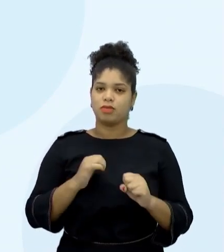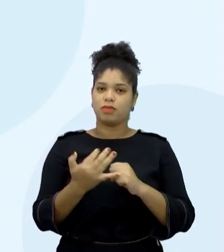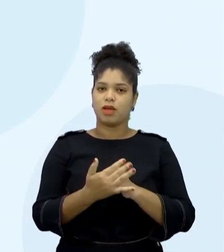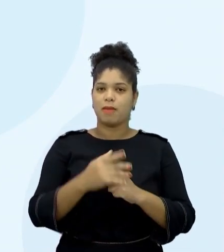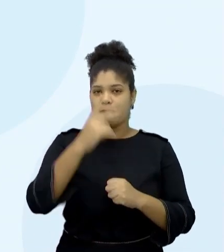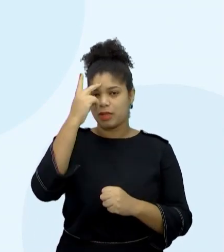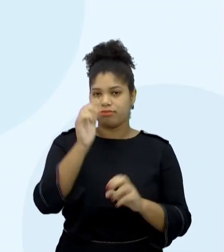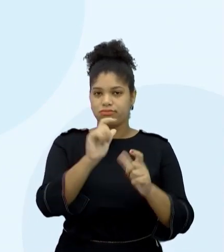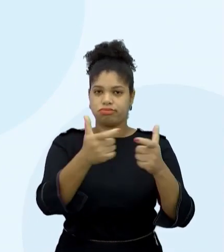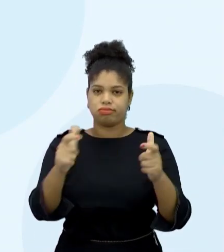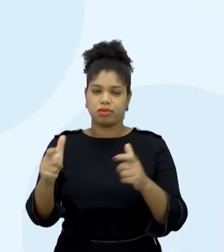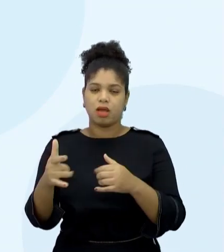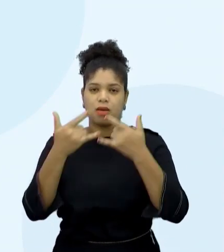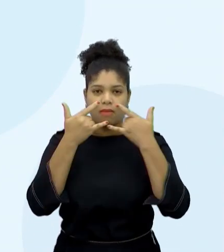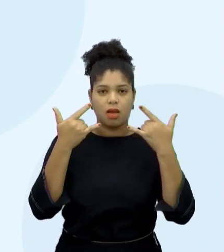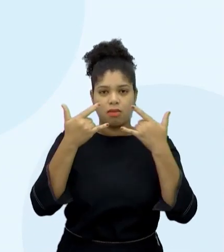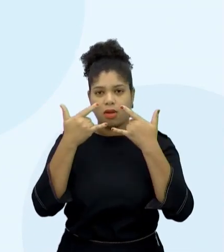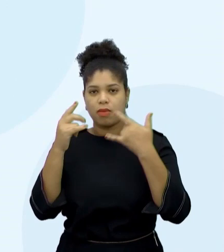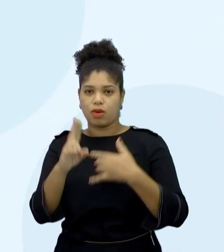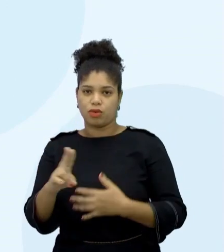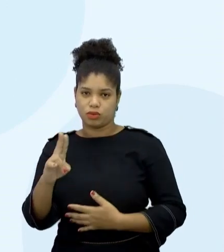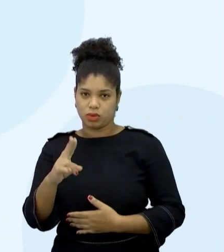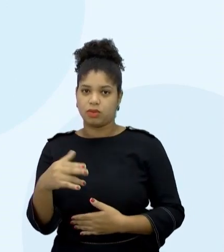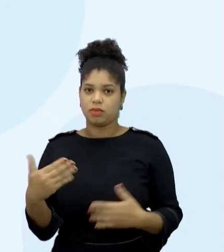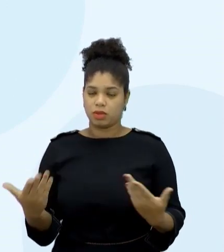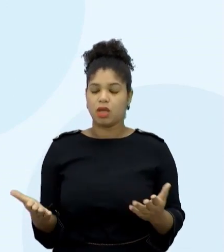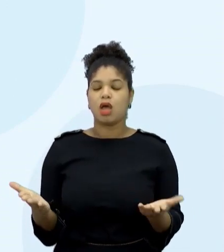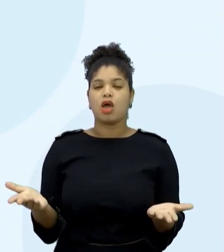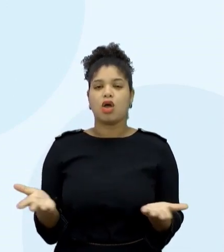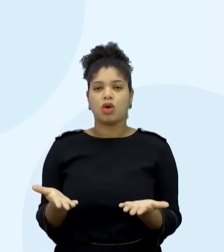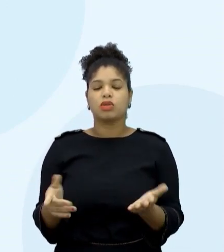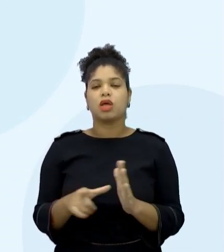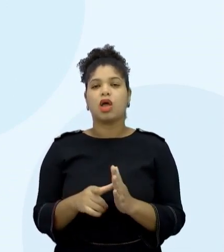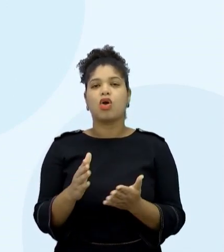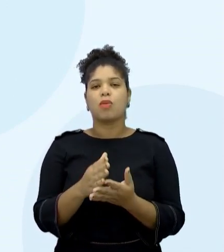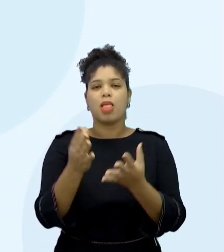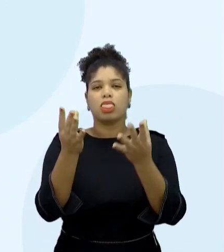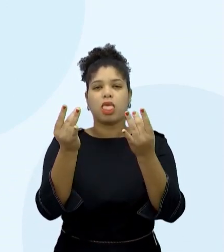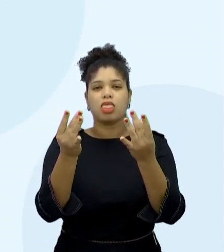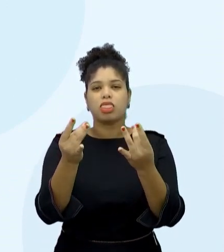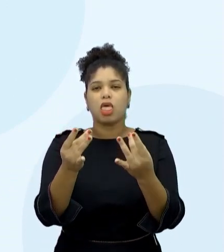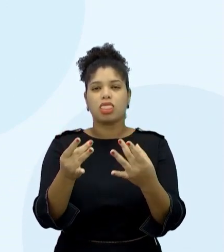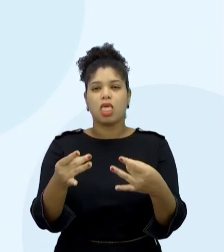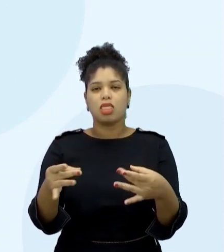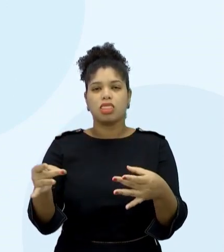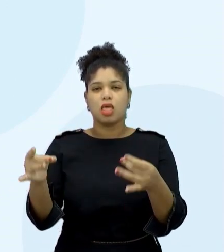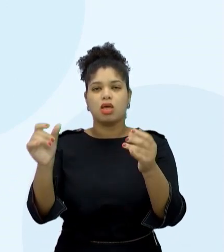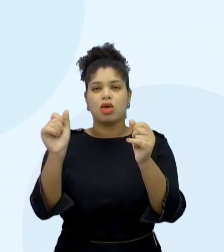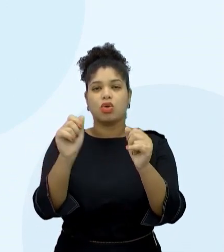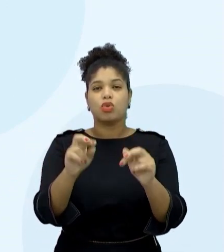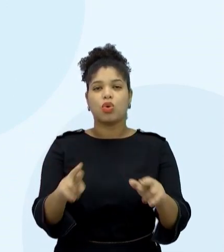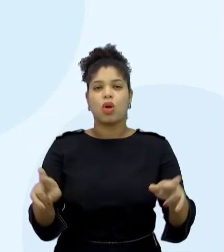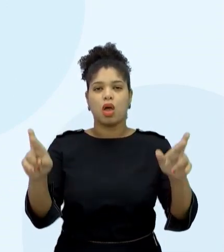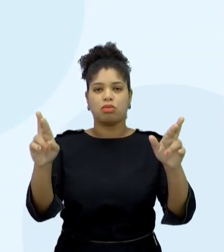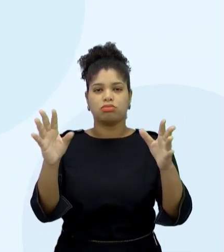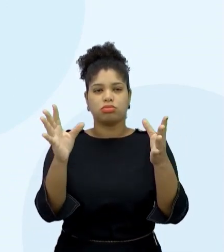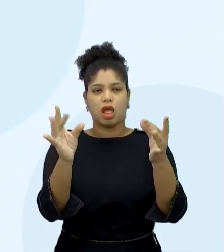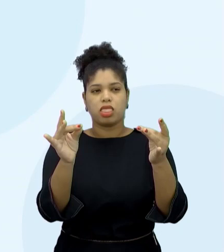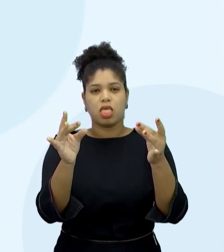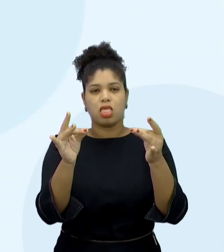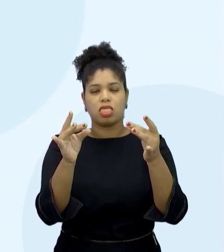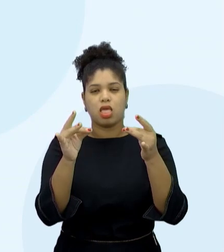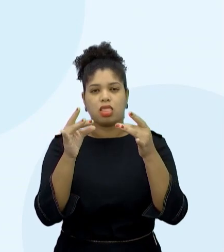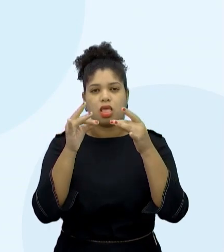a função de reter as partículas em suspensão em